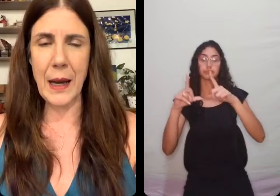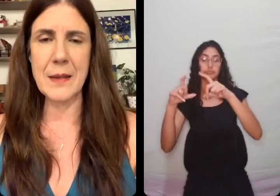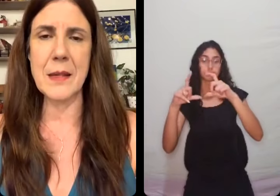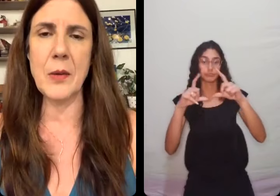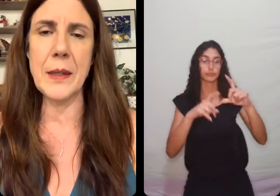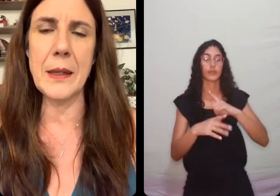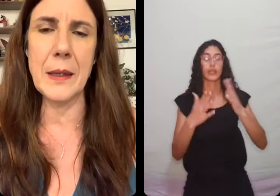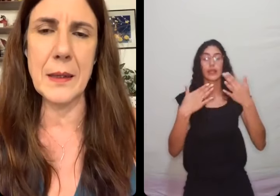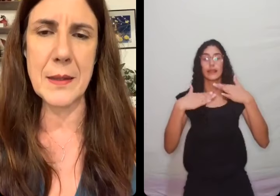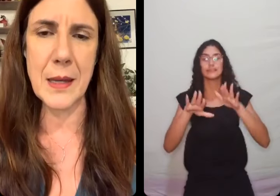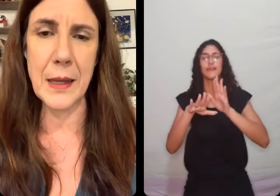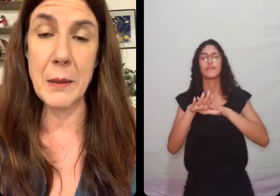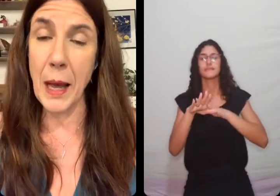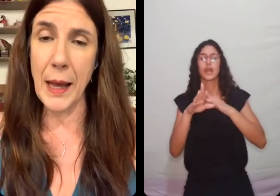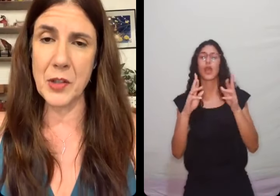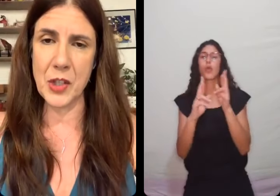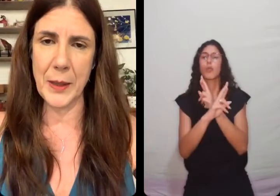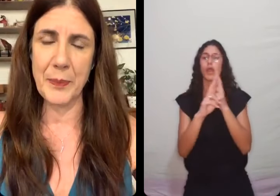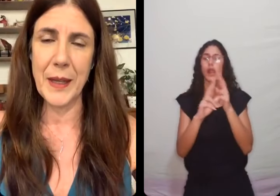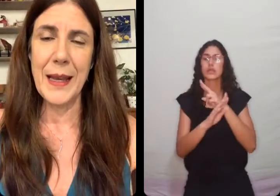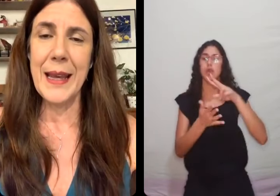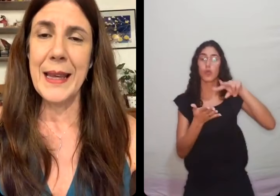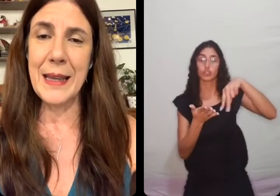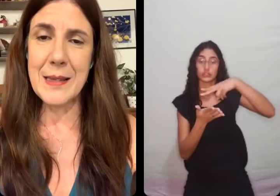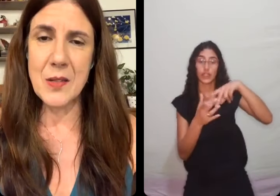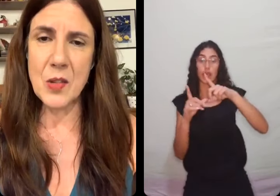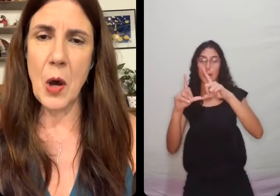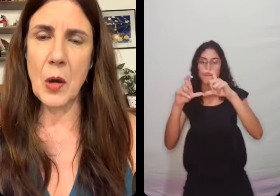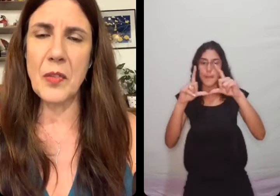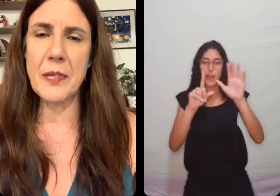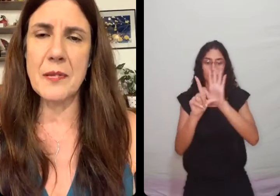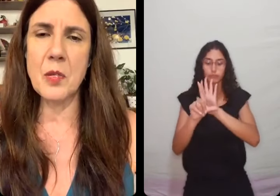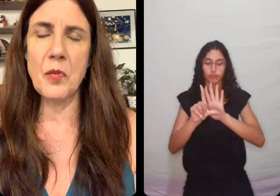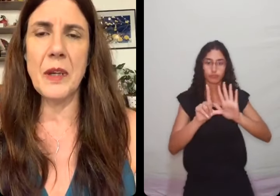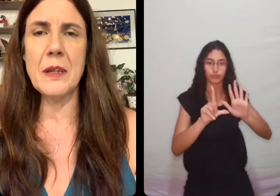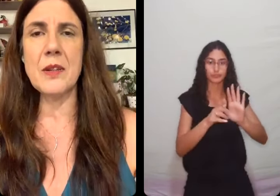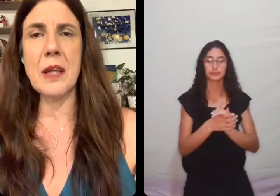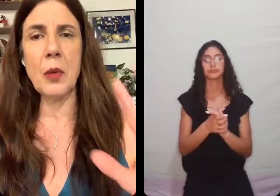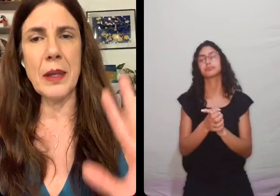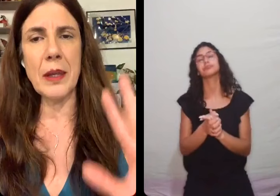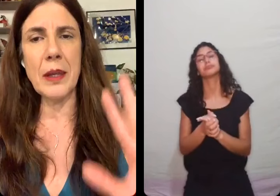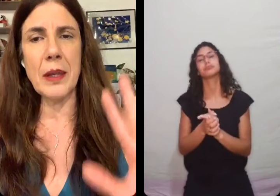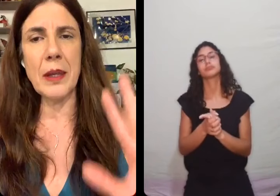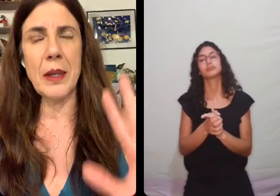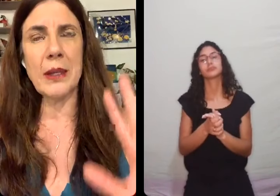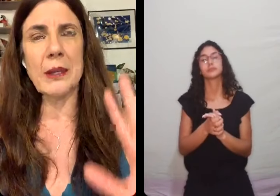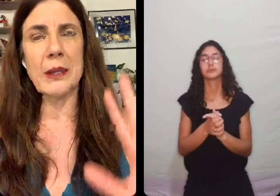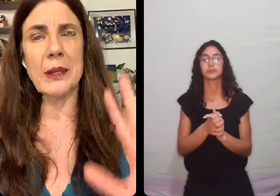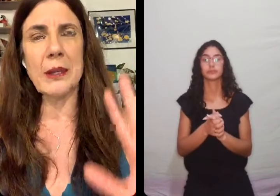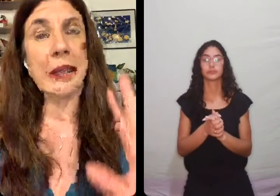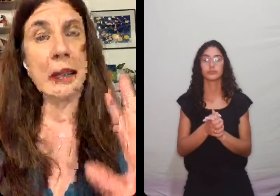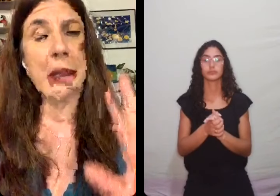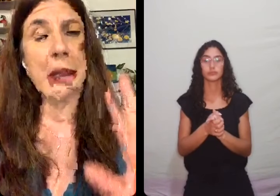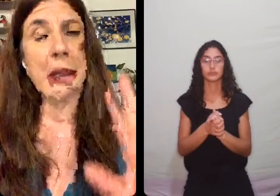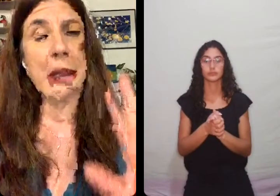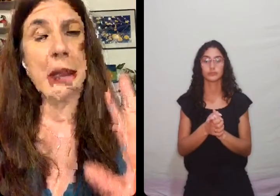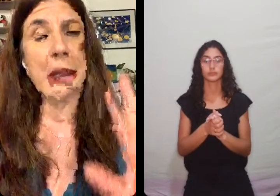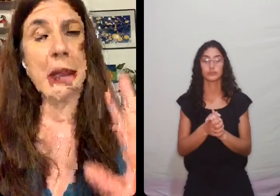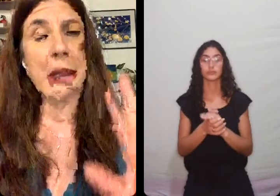essa relação entre dança e imagem. E esse solo, vedes e ouvides, é o quinto solo que o